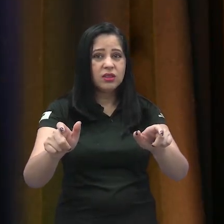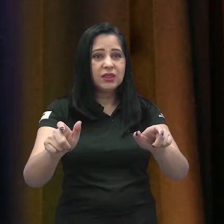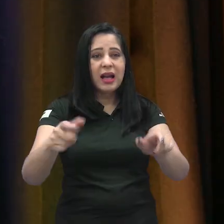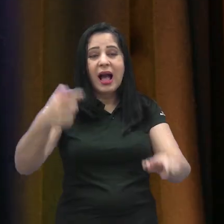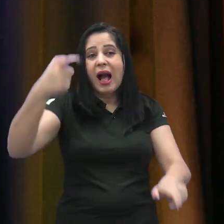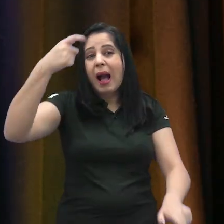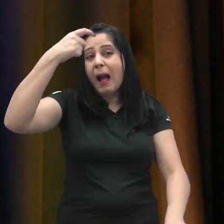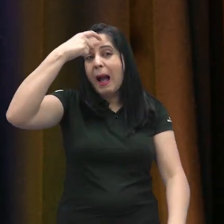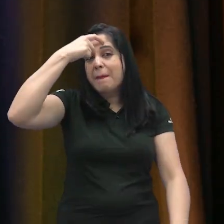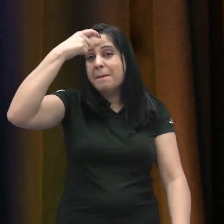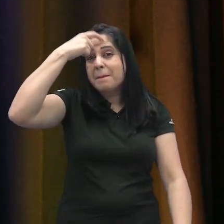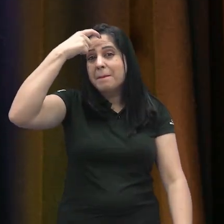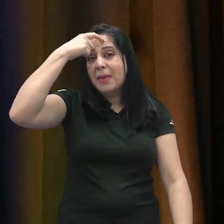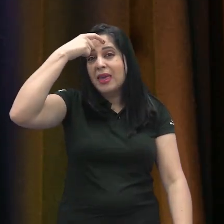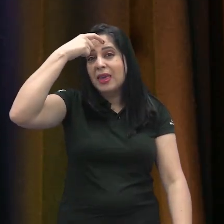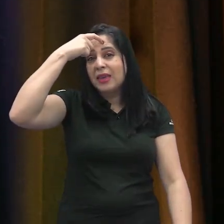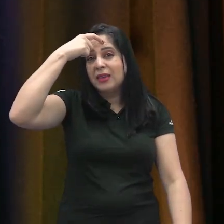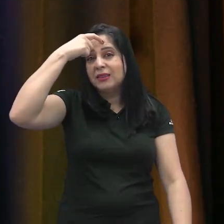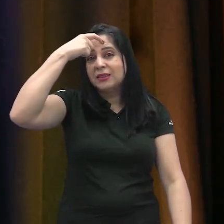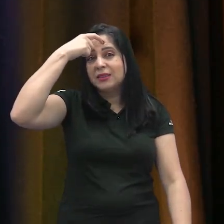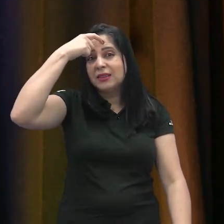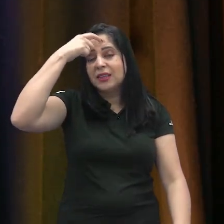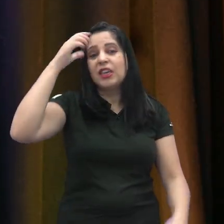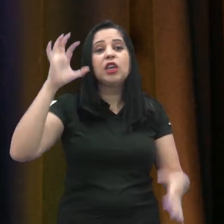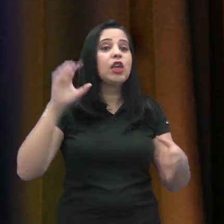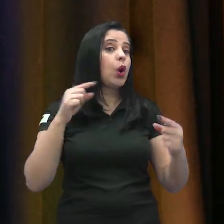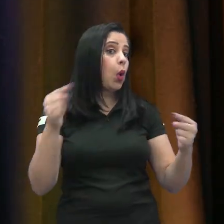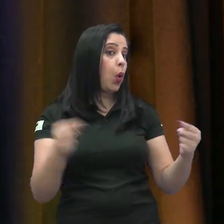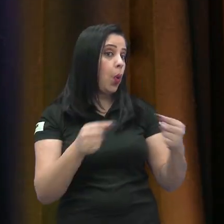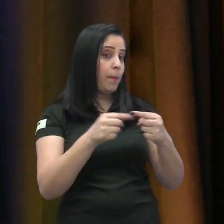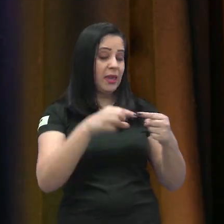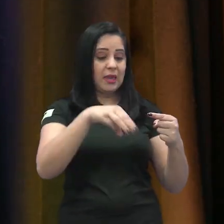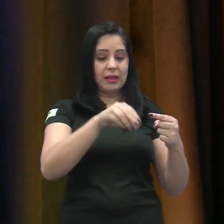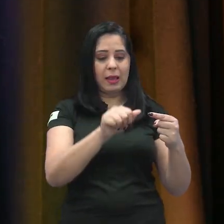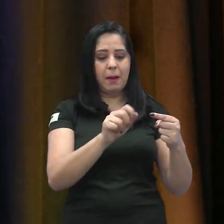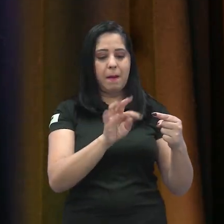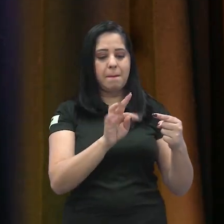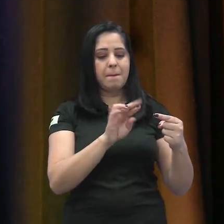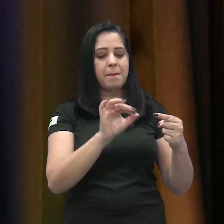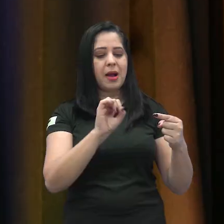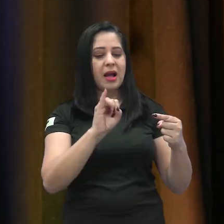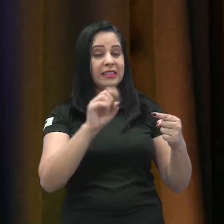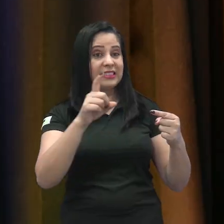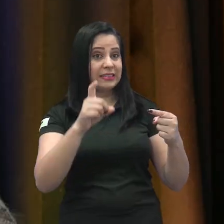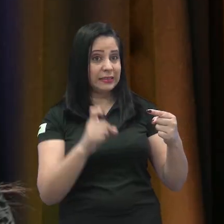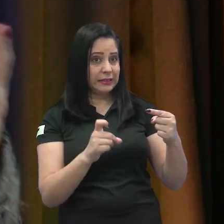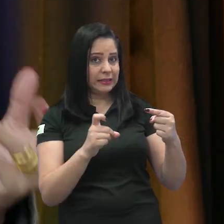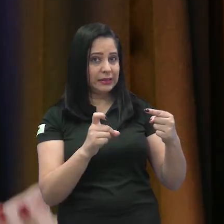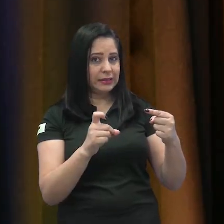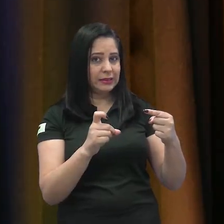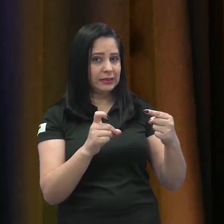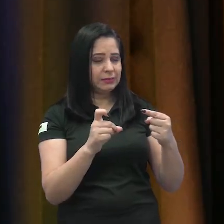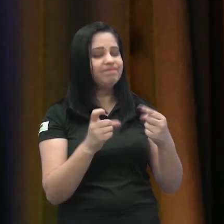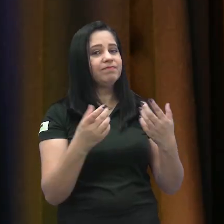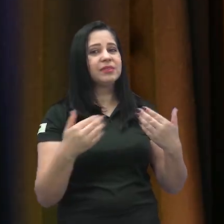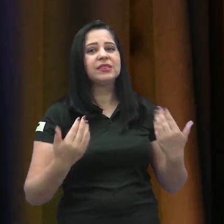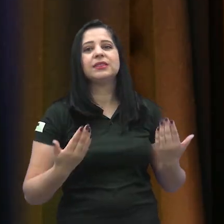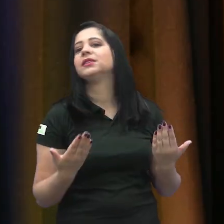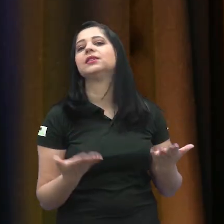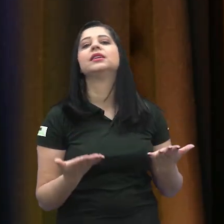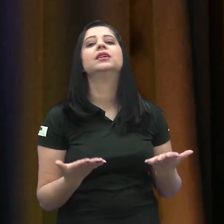hoje, eles são dirigidos pela própria mente, que está relacionada à matrix, ego e ilusão. Então, por isso desse caos,